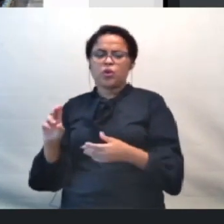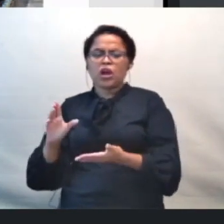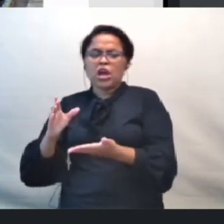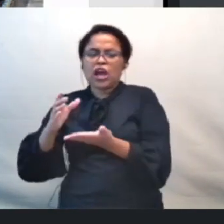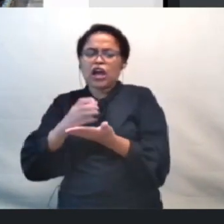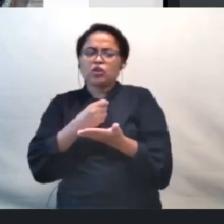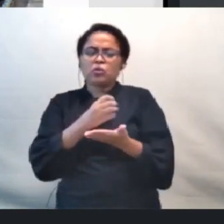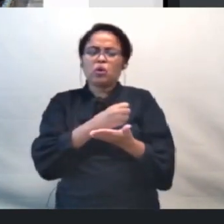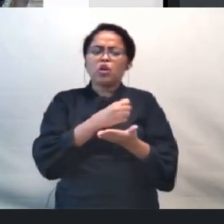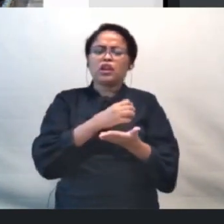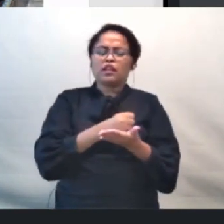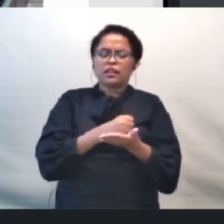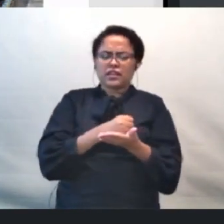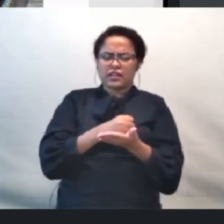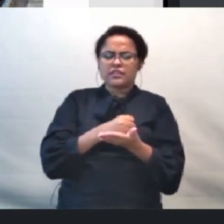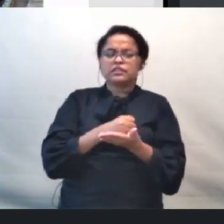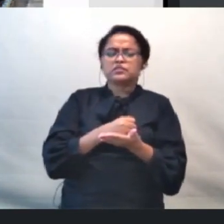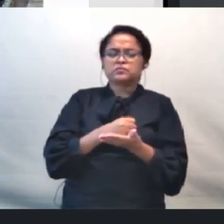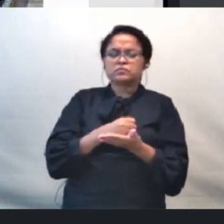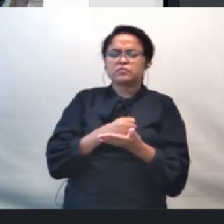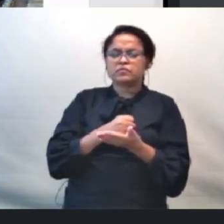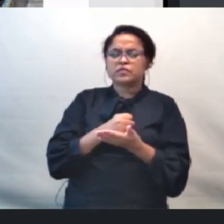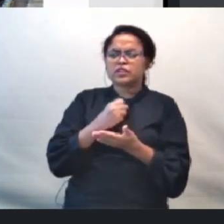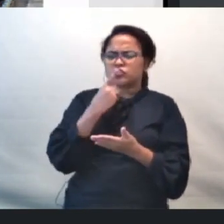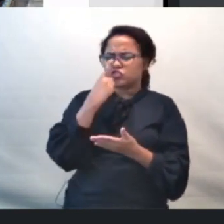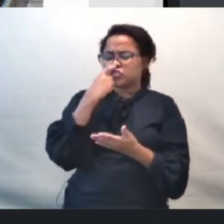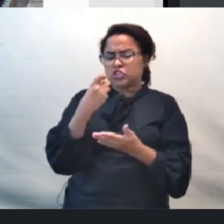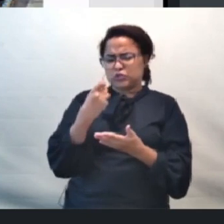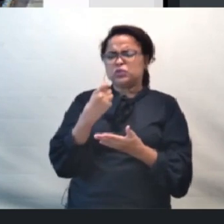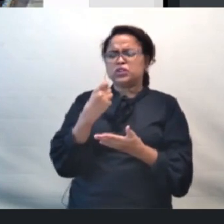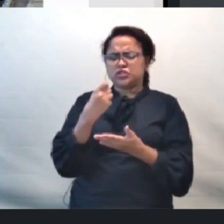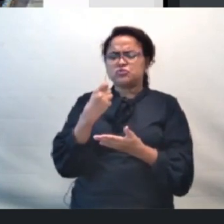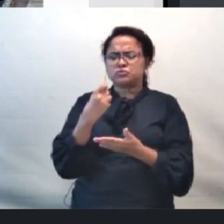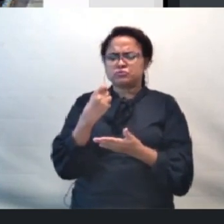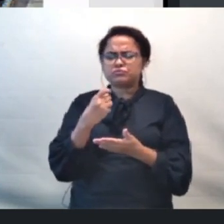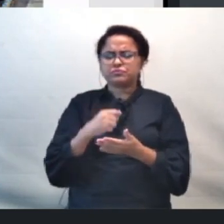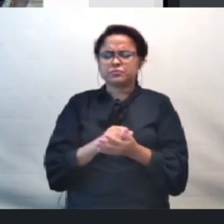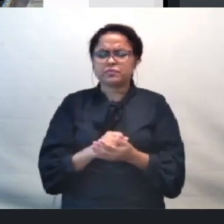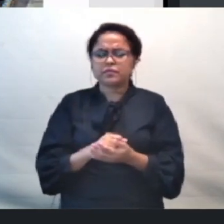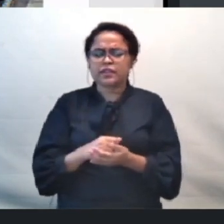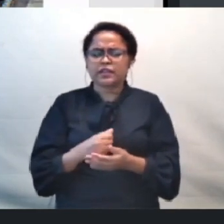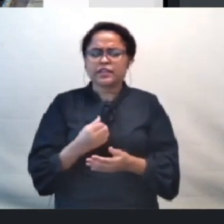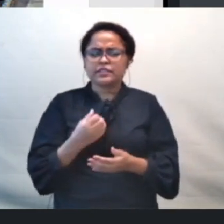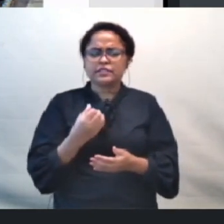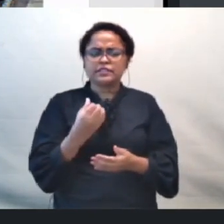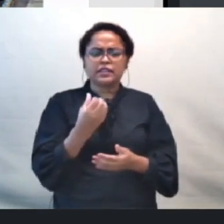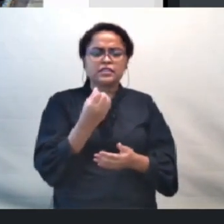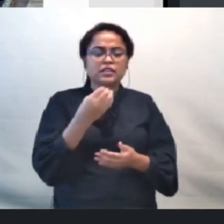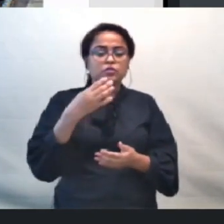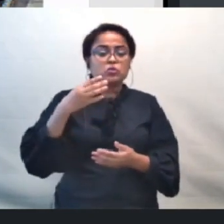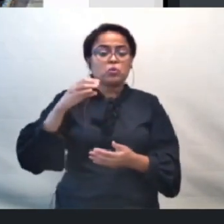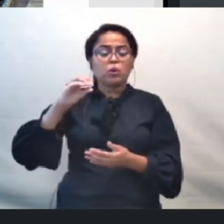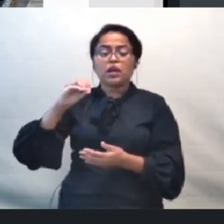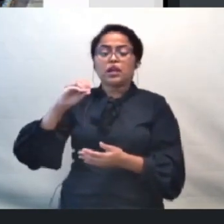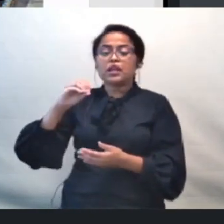resíduos sólidos domiciliares, cidade formal em 6, com 640 mil toneladas.